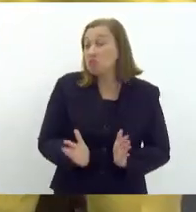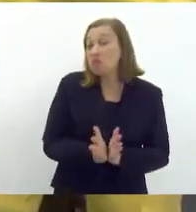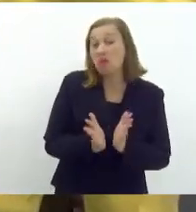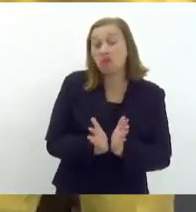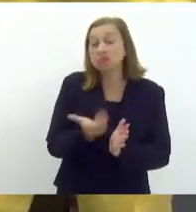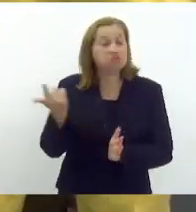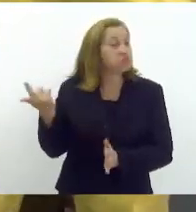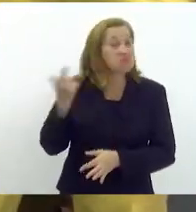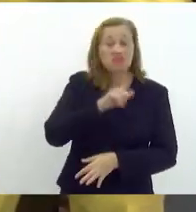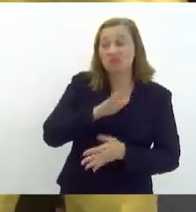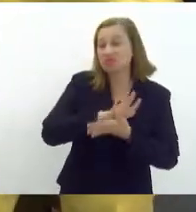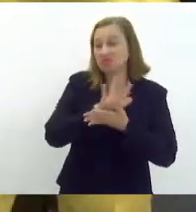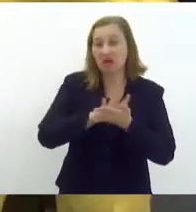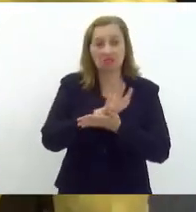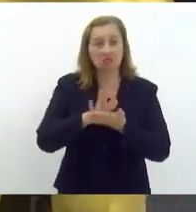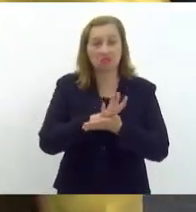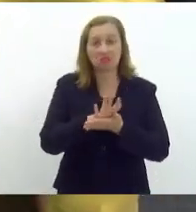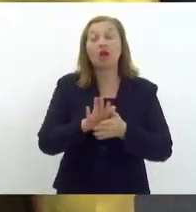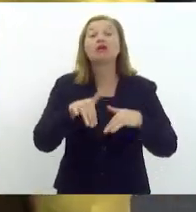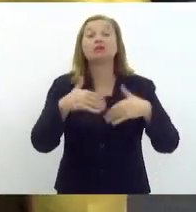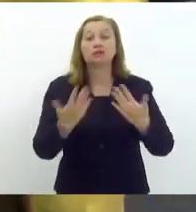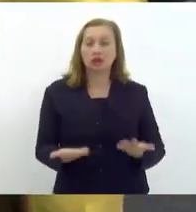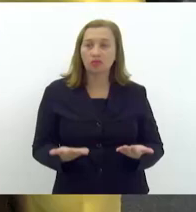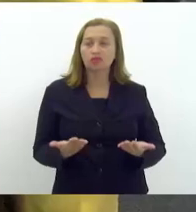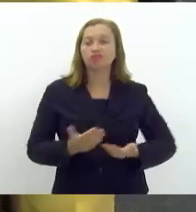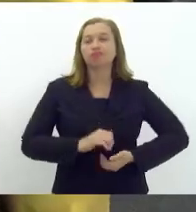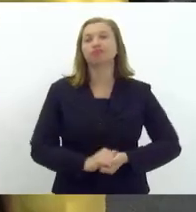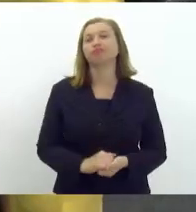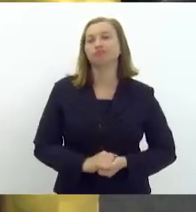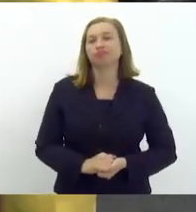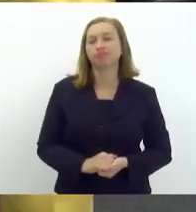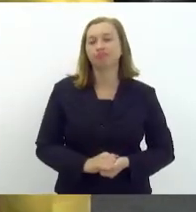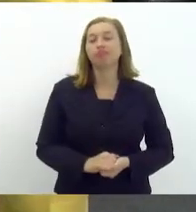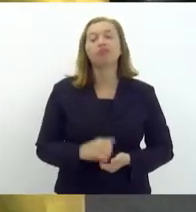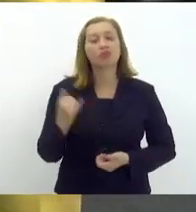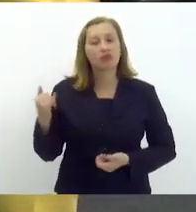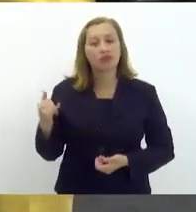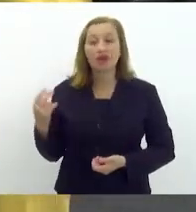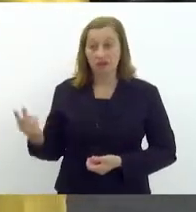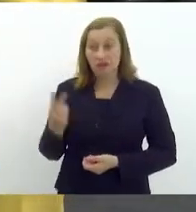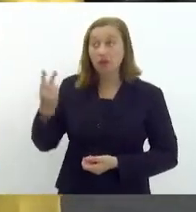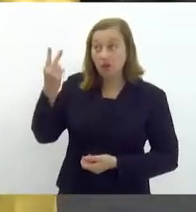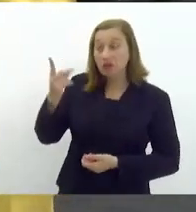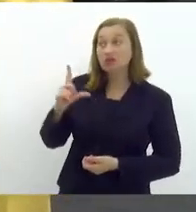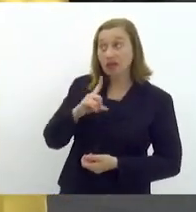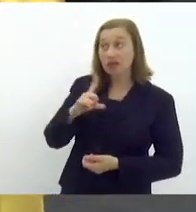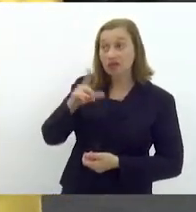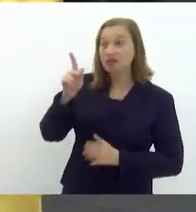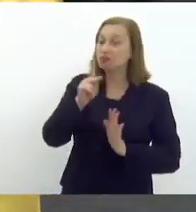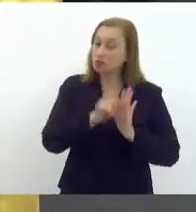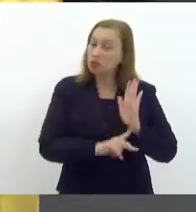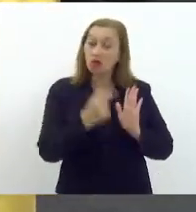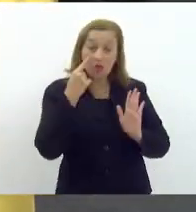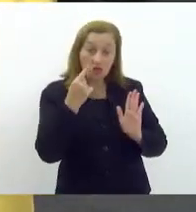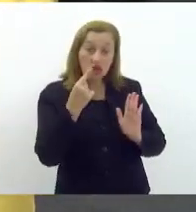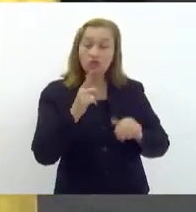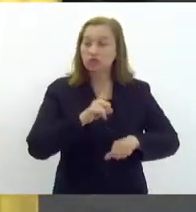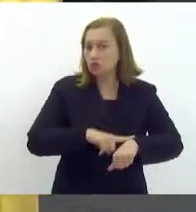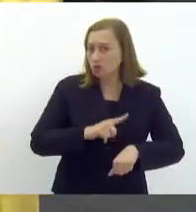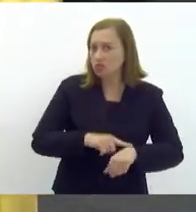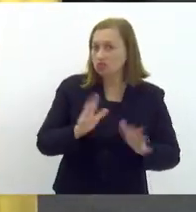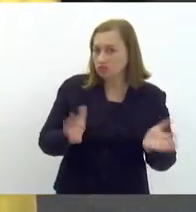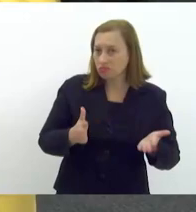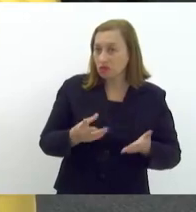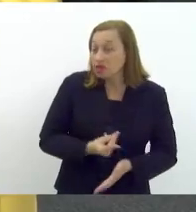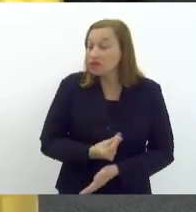nem consegue isso portanto é meritório e eu vejo isso No momento agora que